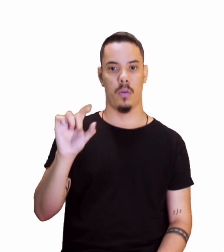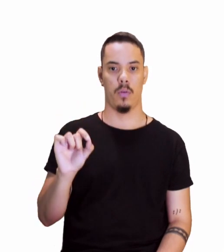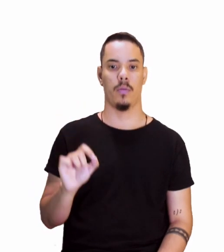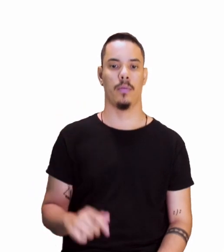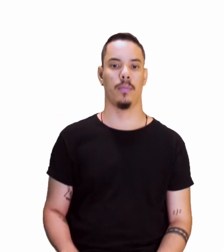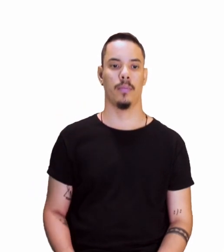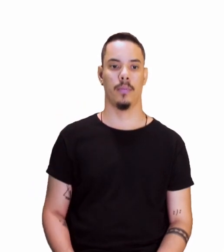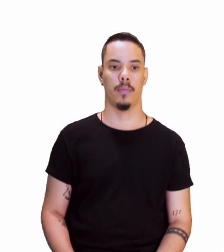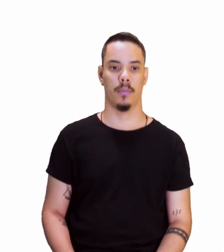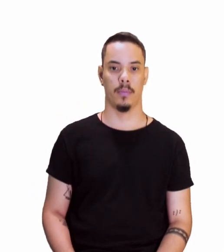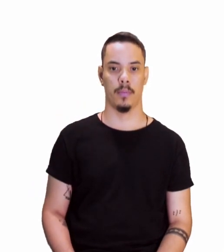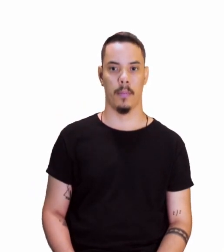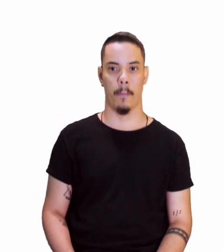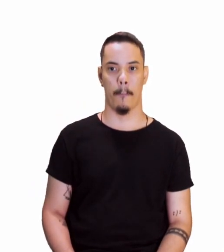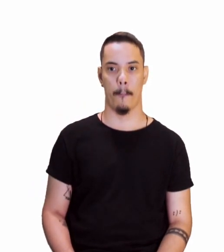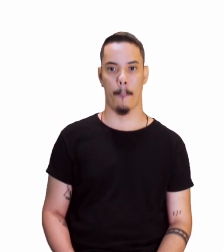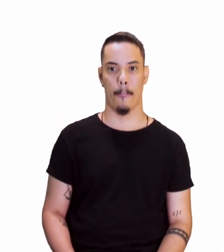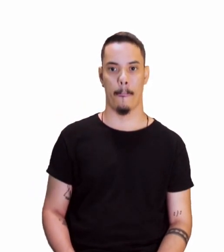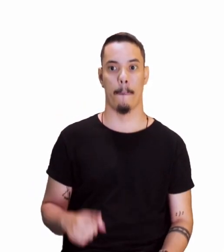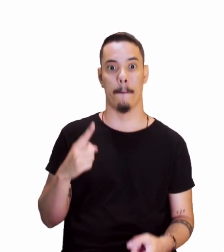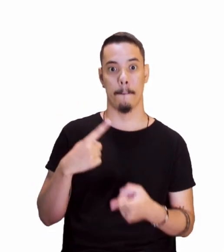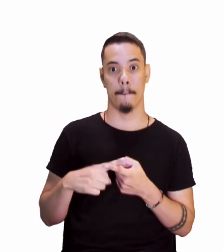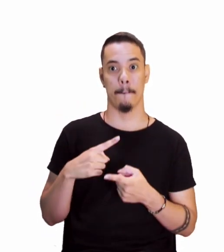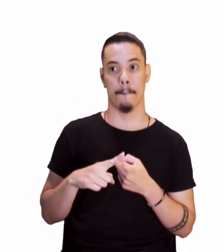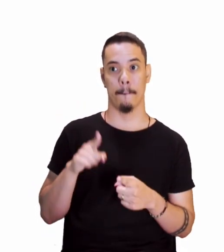Belezinha? Aqui nós temos uma regência que